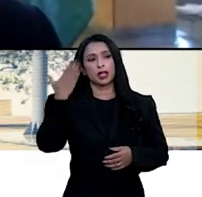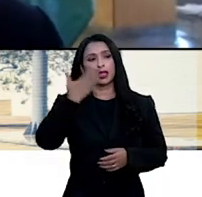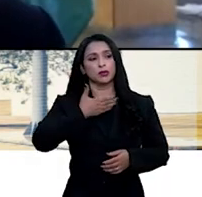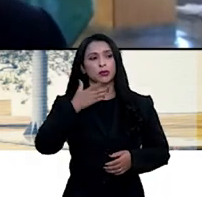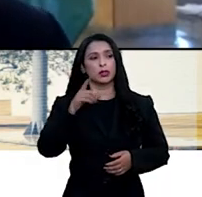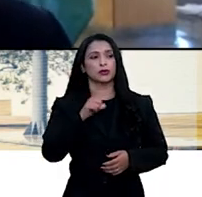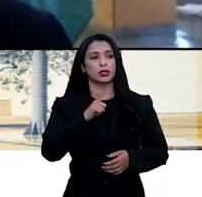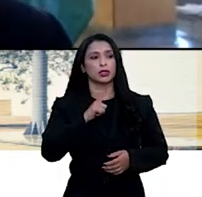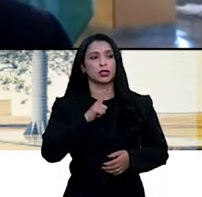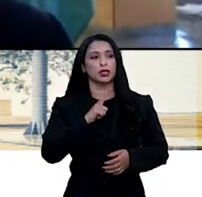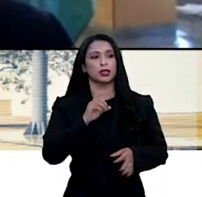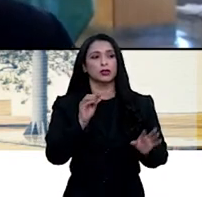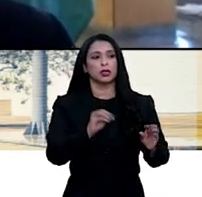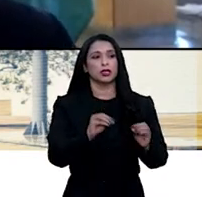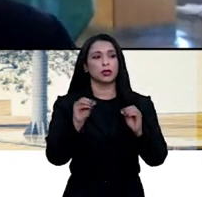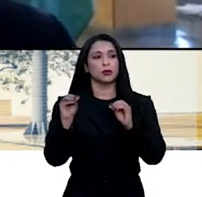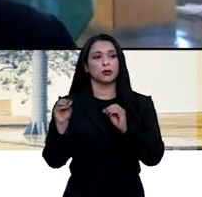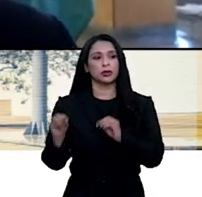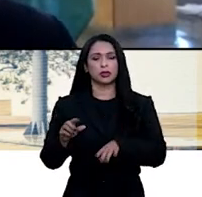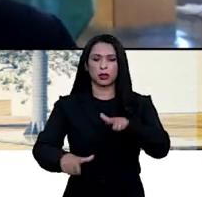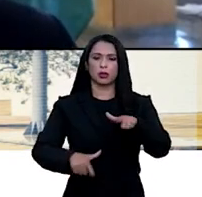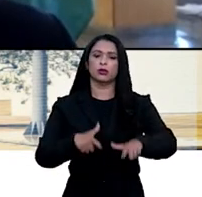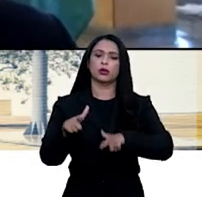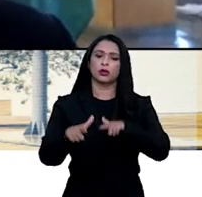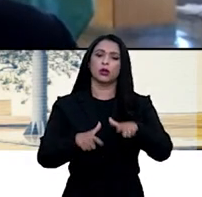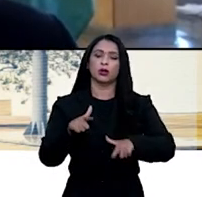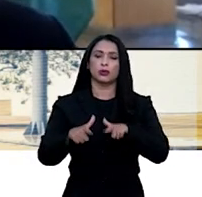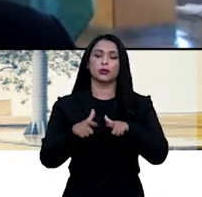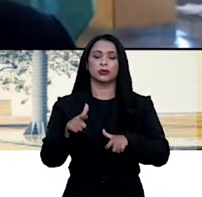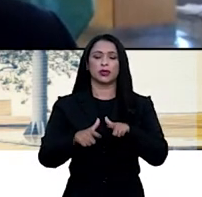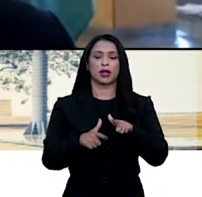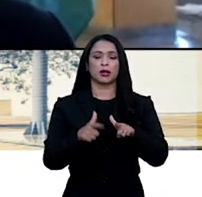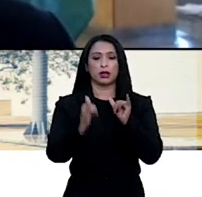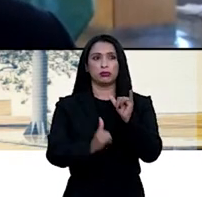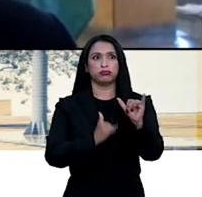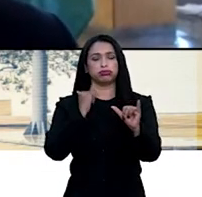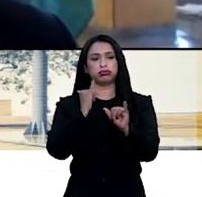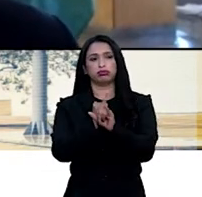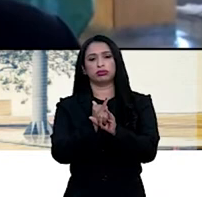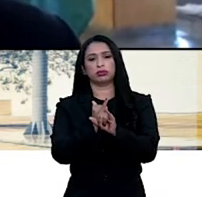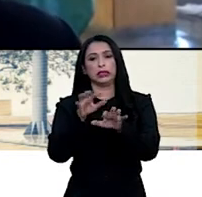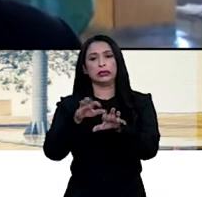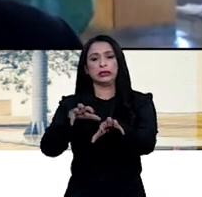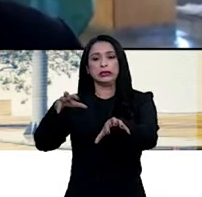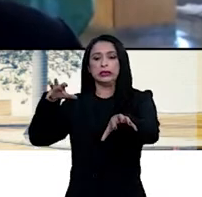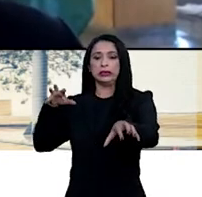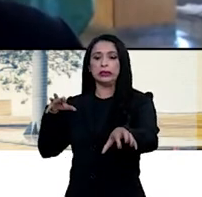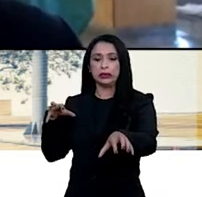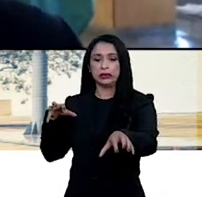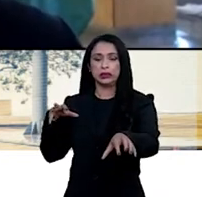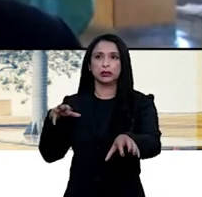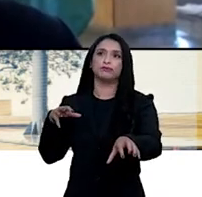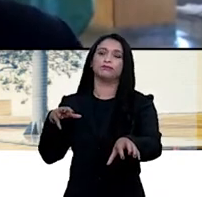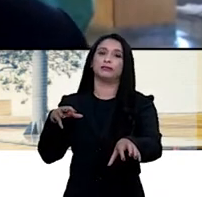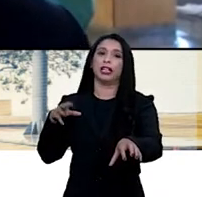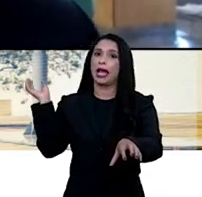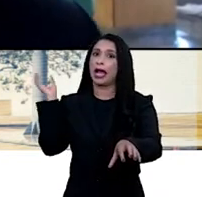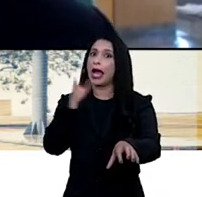hoje a jll magistratura brasileira está devidamente preparada